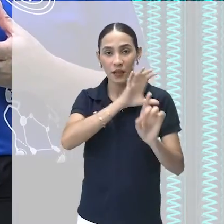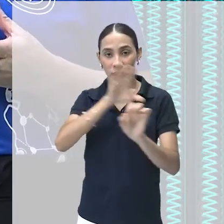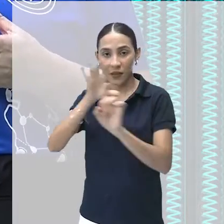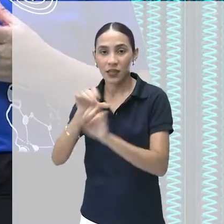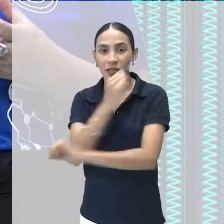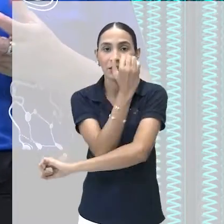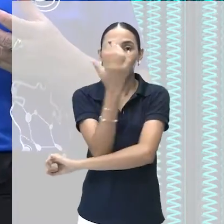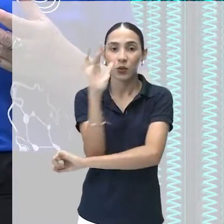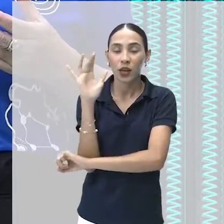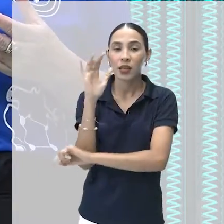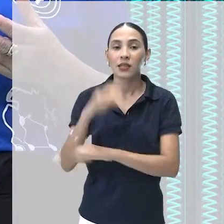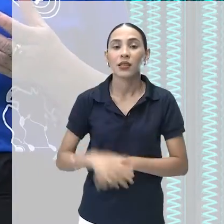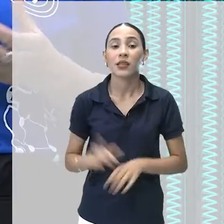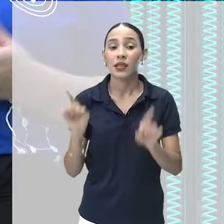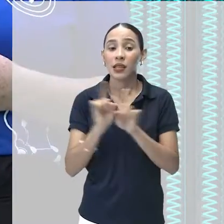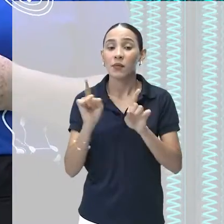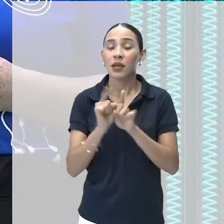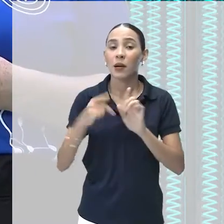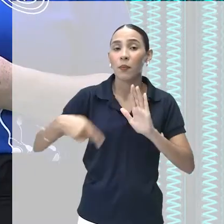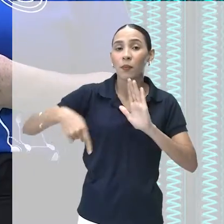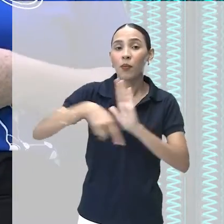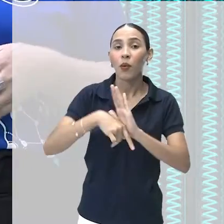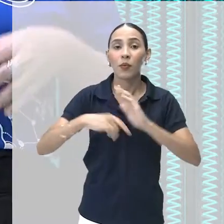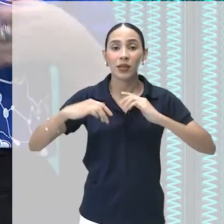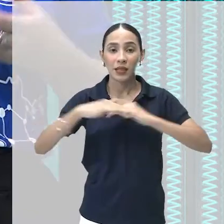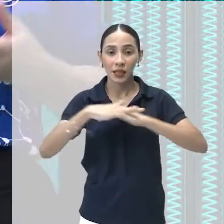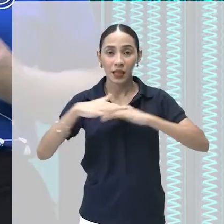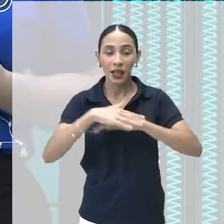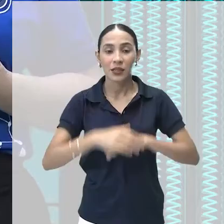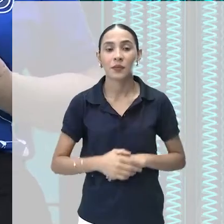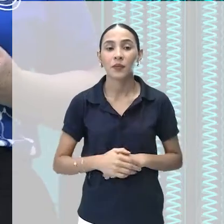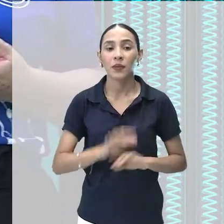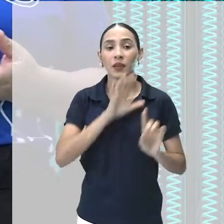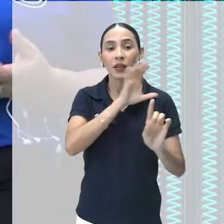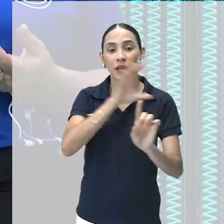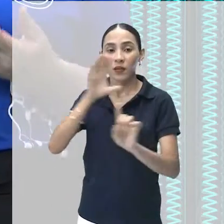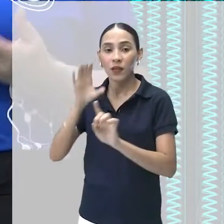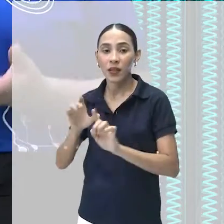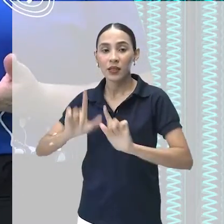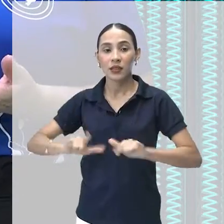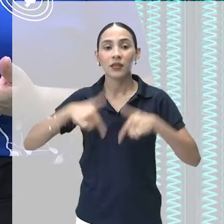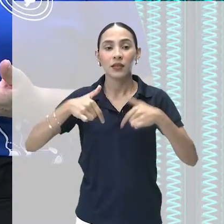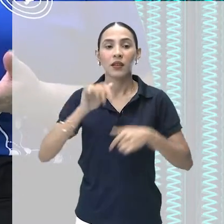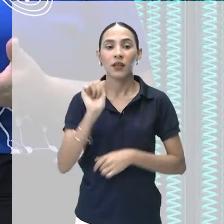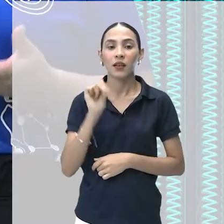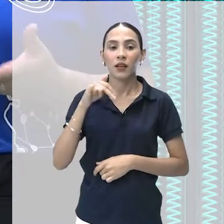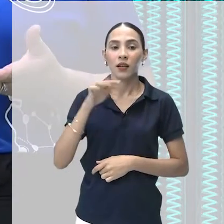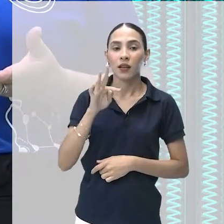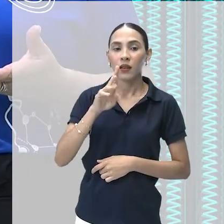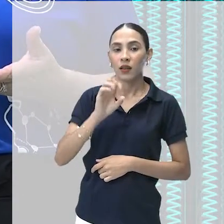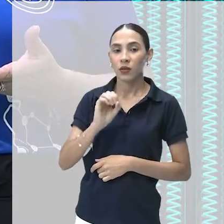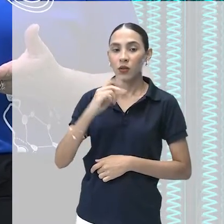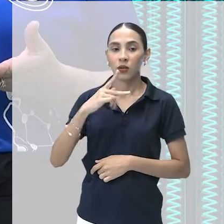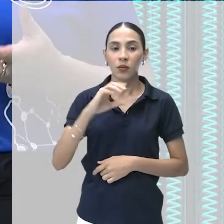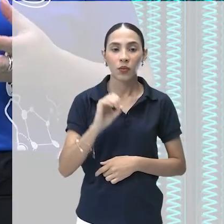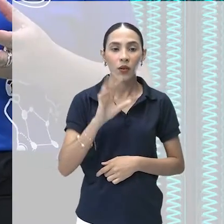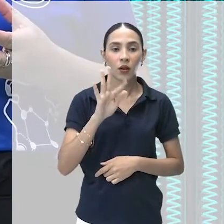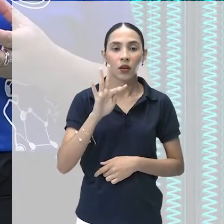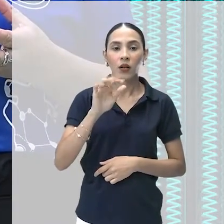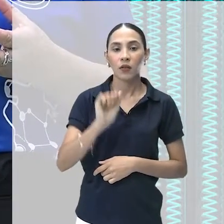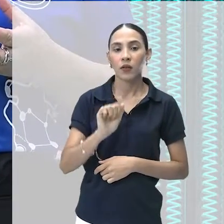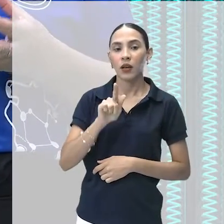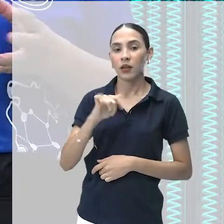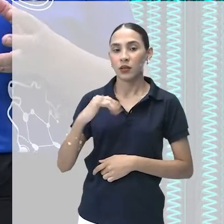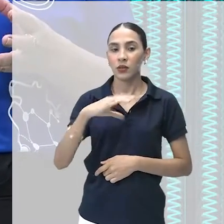na natureza e a própria cidade, certo? A influência do movimento antropofágico. O que era isso?